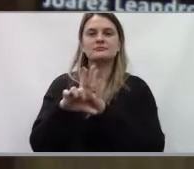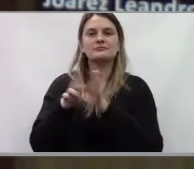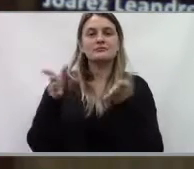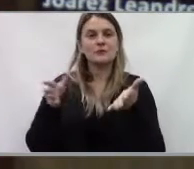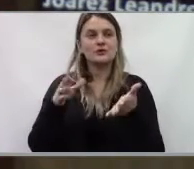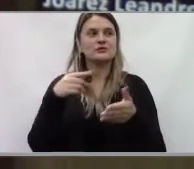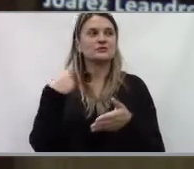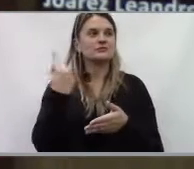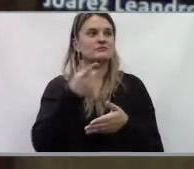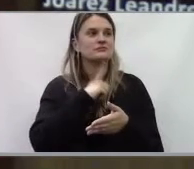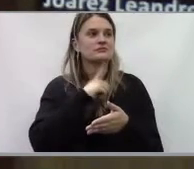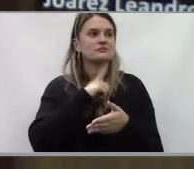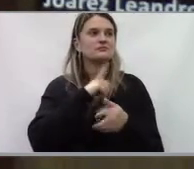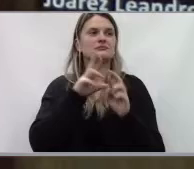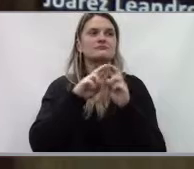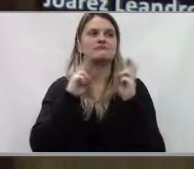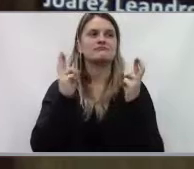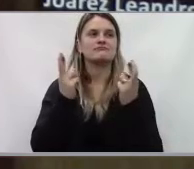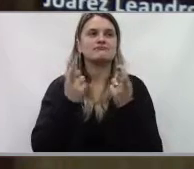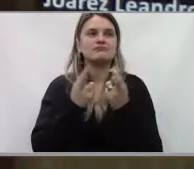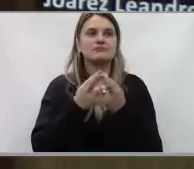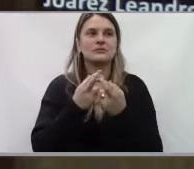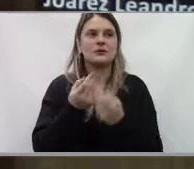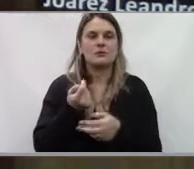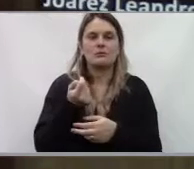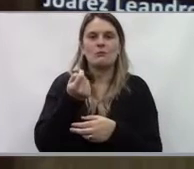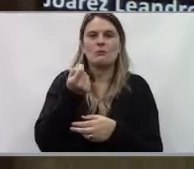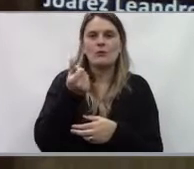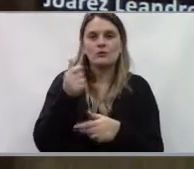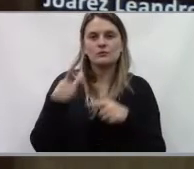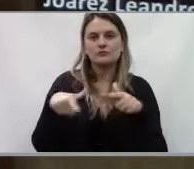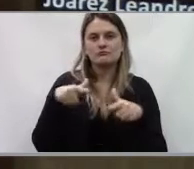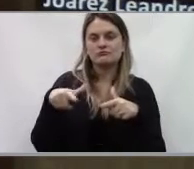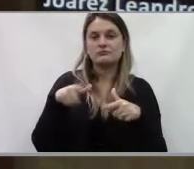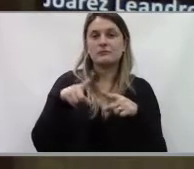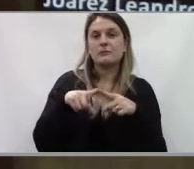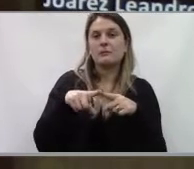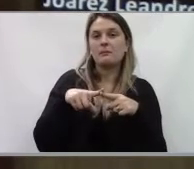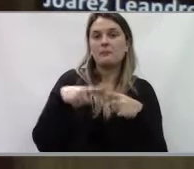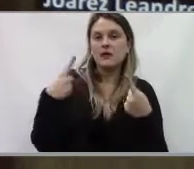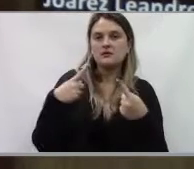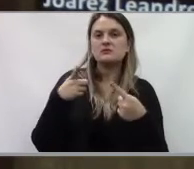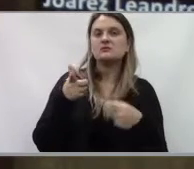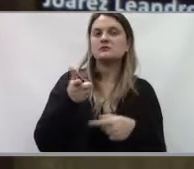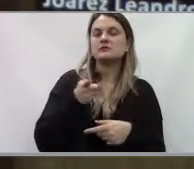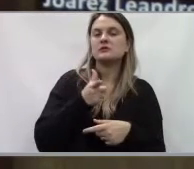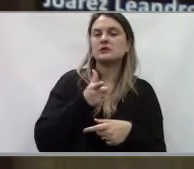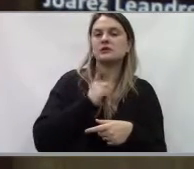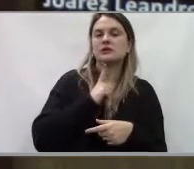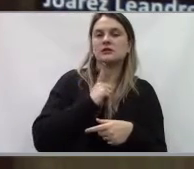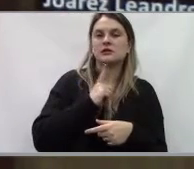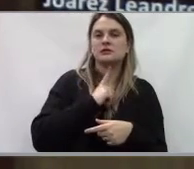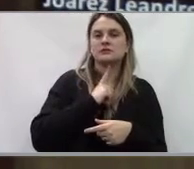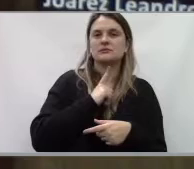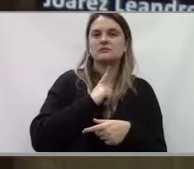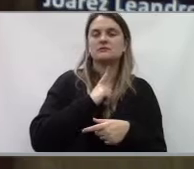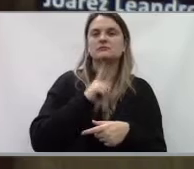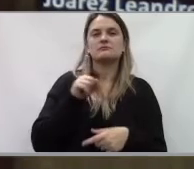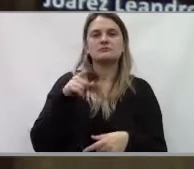Leis. Hoje vocês pegaram uma sessão com poucas atividades, mas de bastante